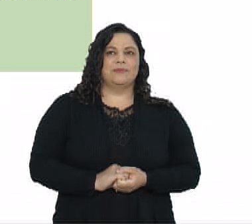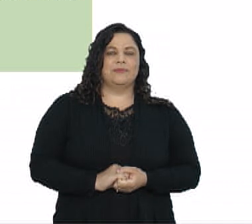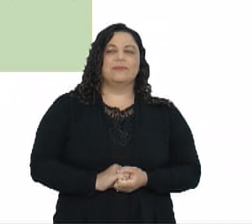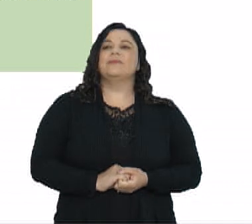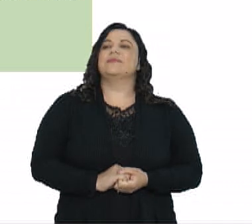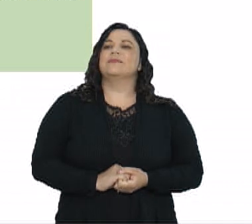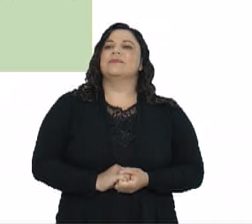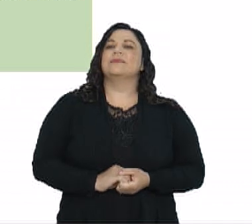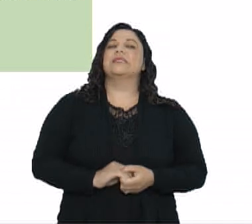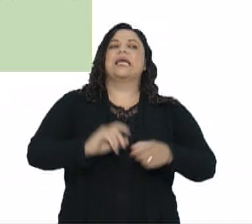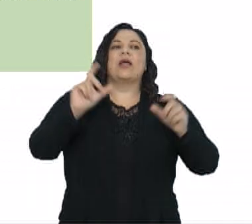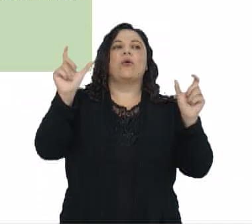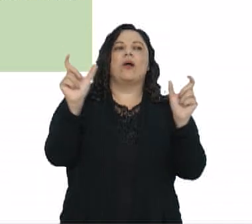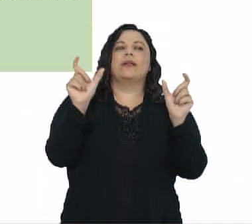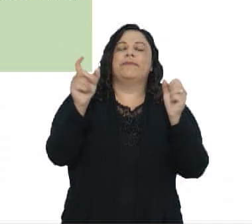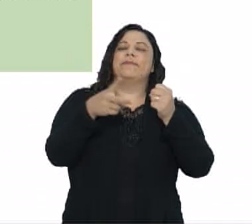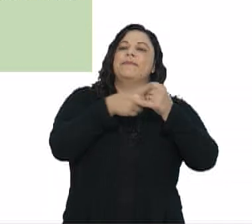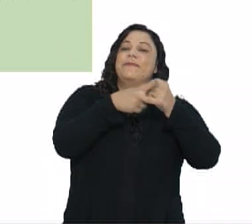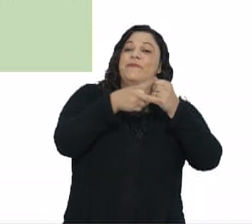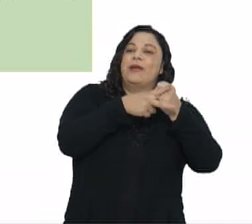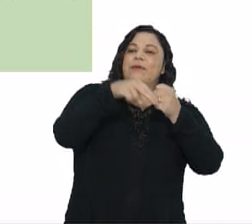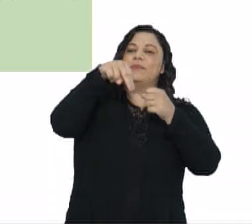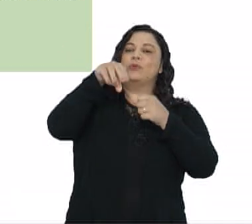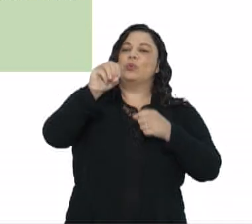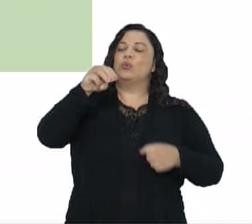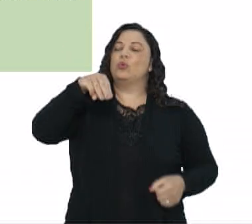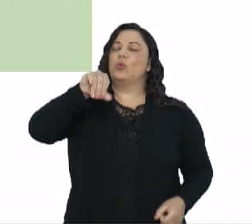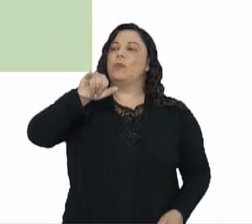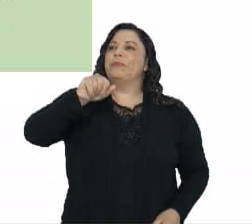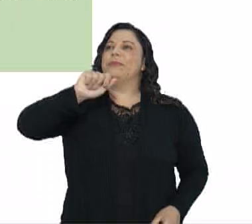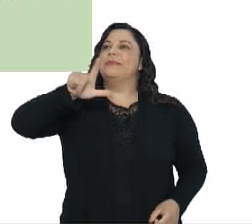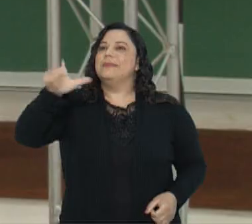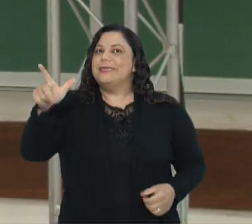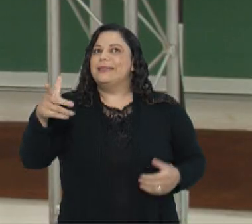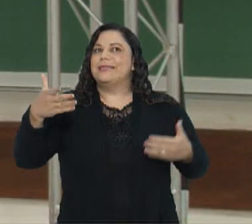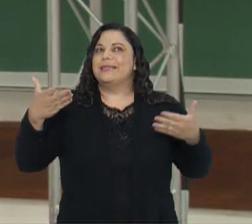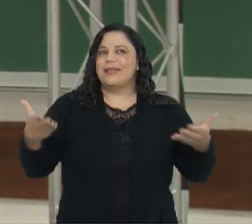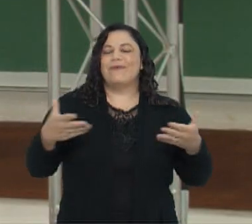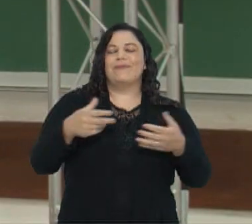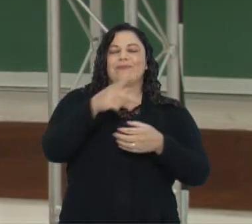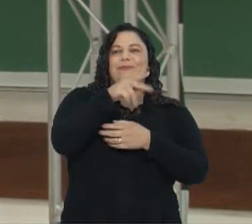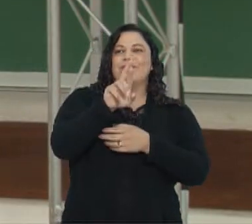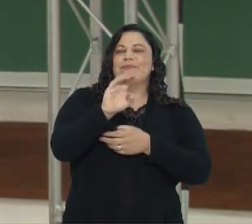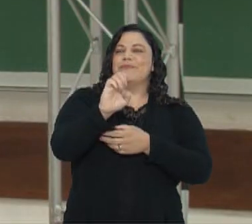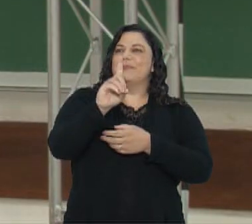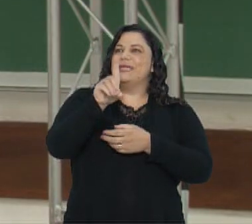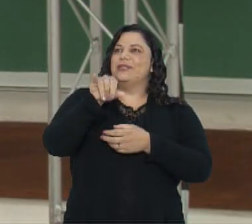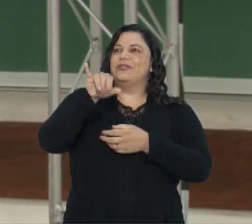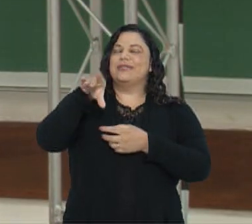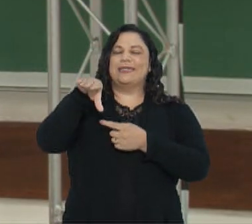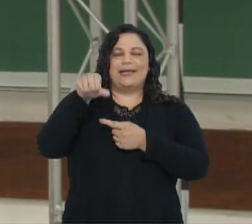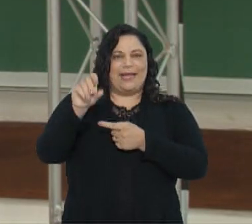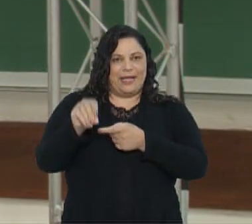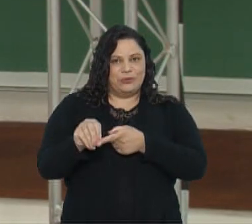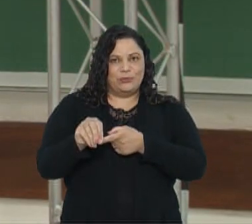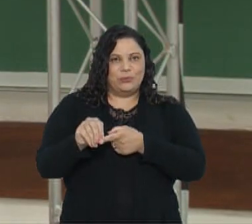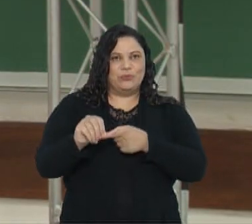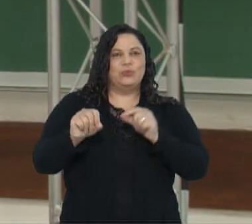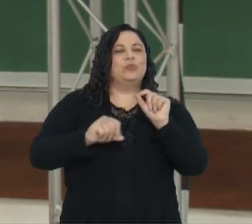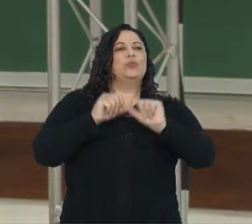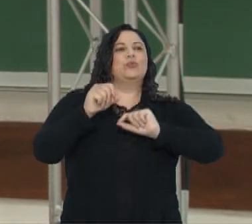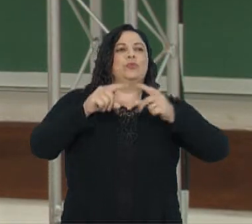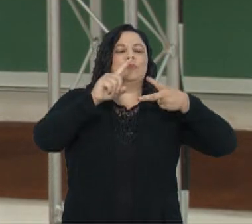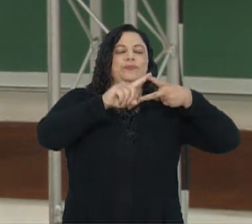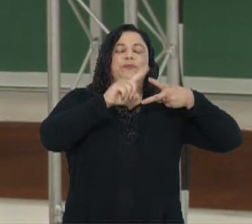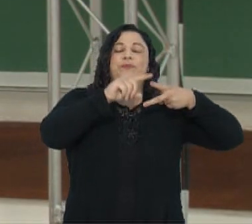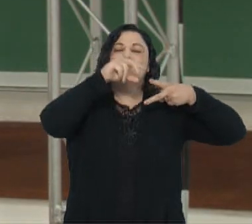Predicado, verbo nominal. Opa, eu tenho então predicado nominal,